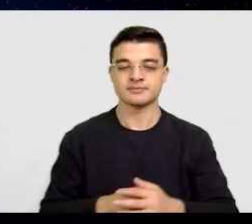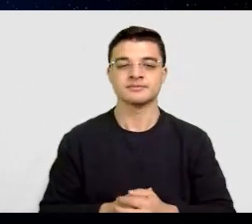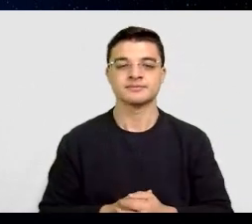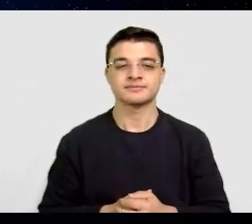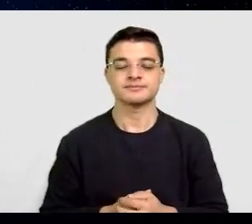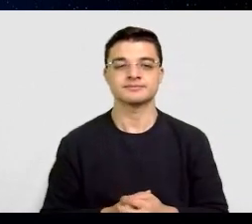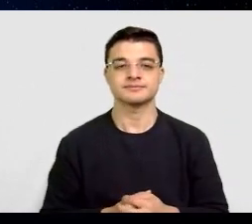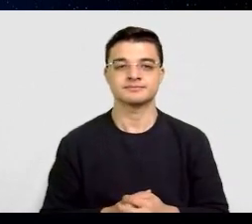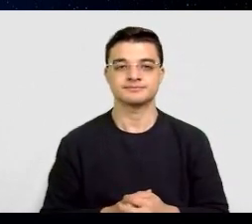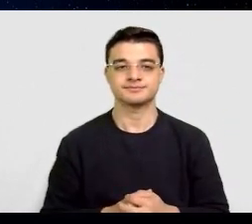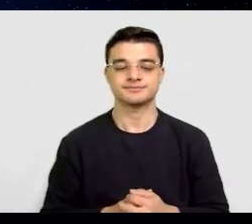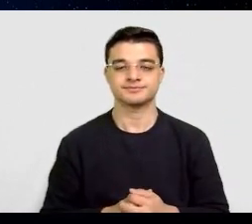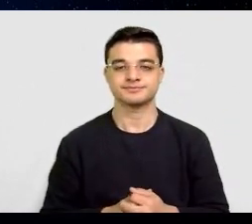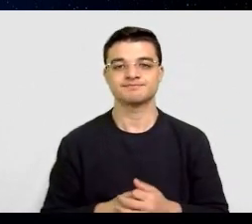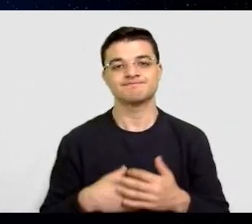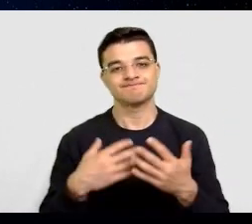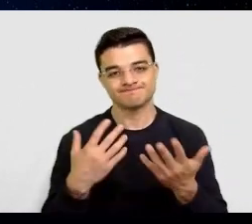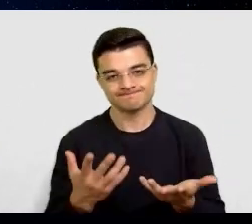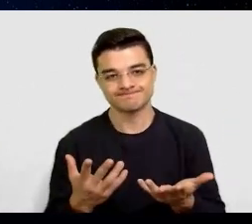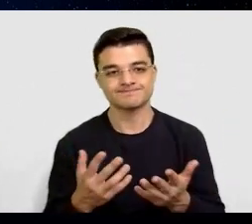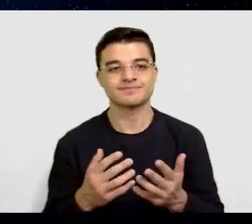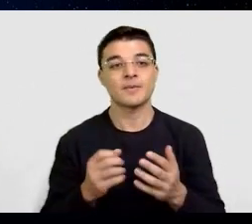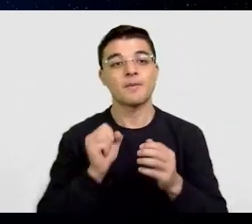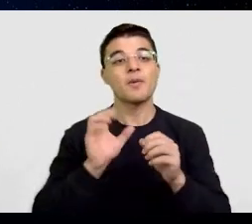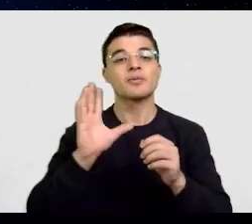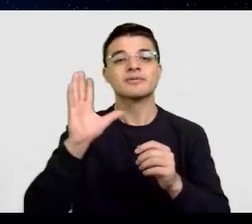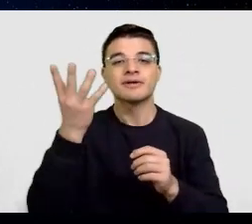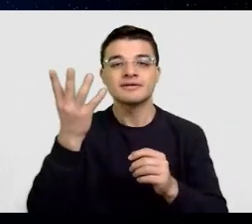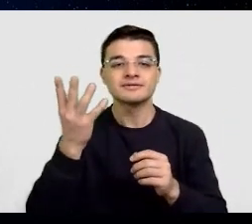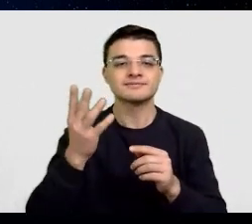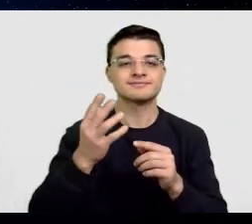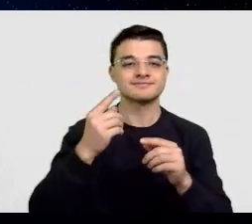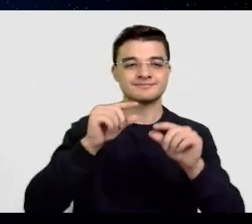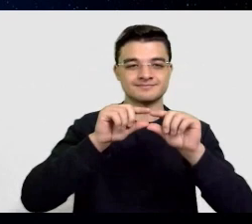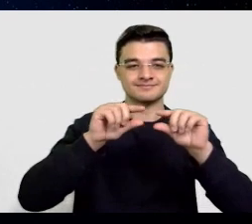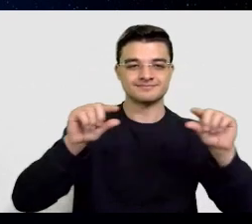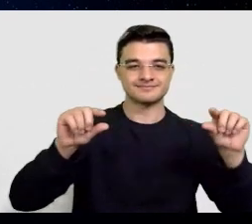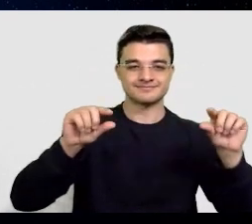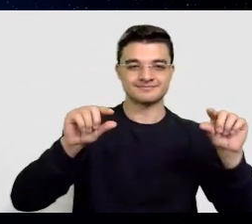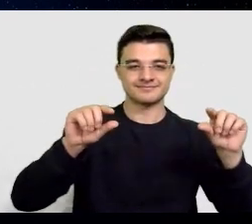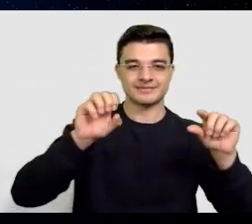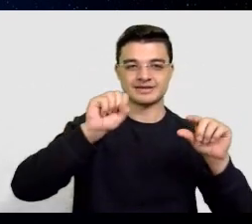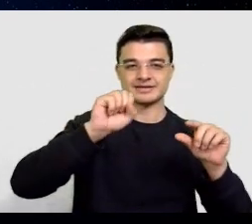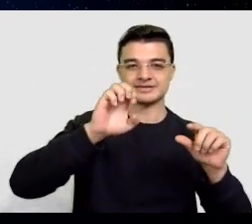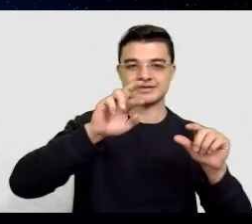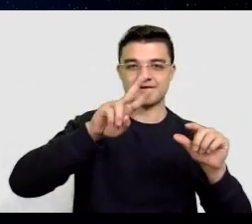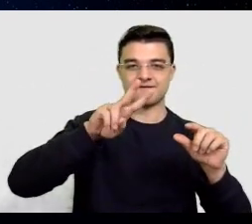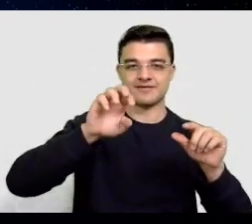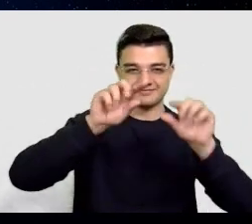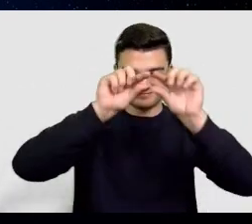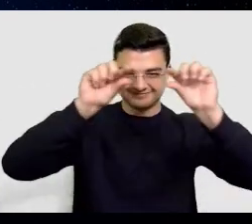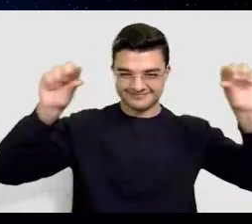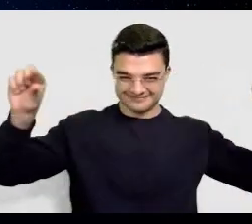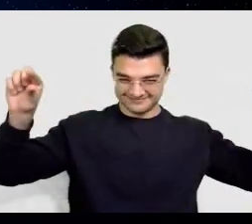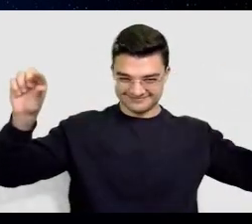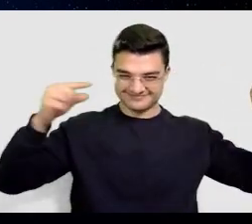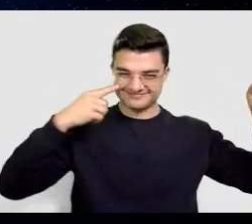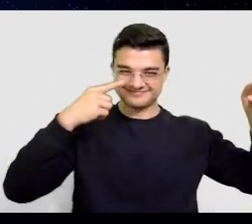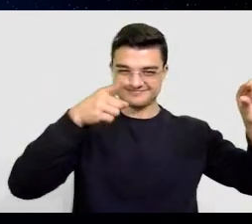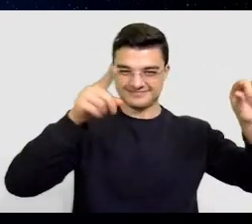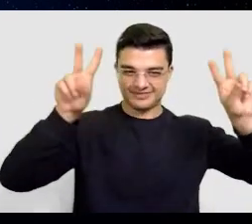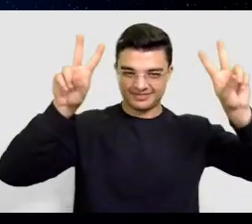E aí entra o risco de Server-Side Request Forger. O Server-Side Request Forger, ele ocorre quando o usuário